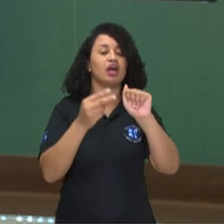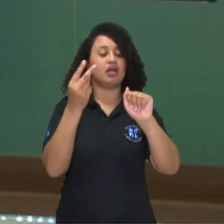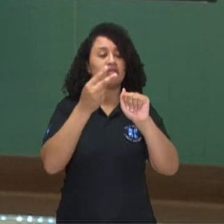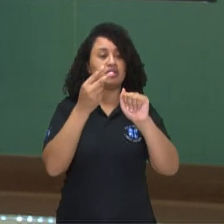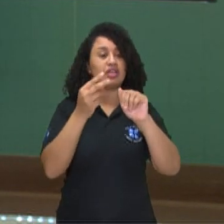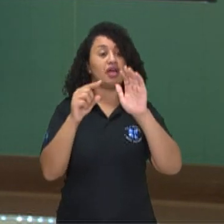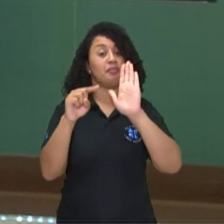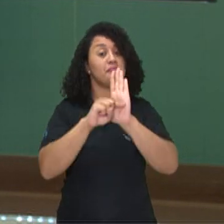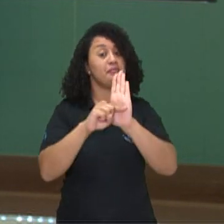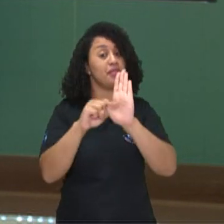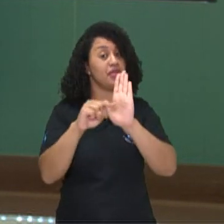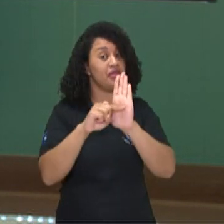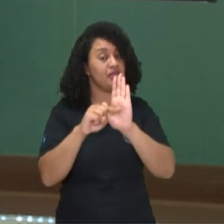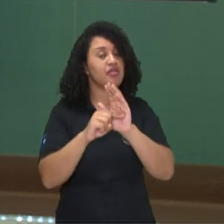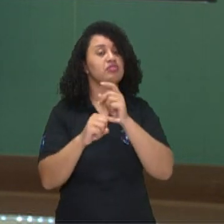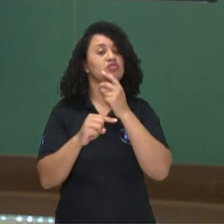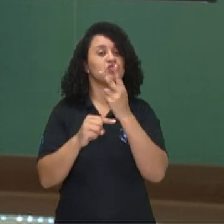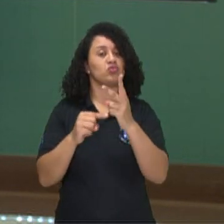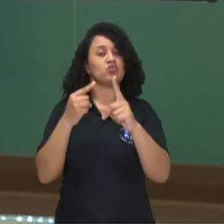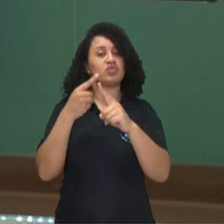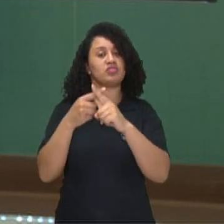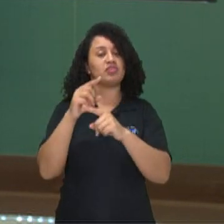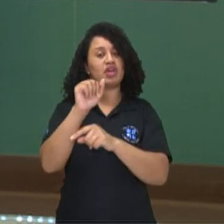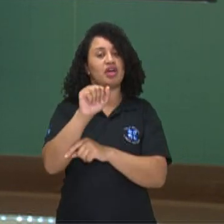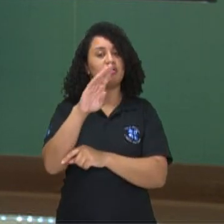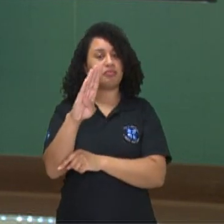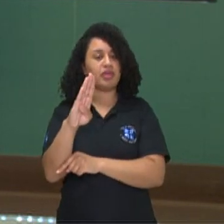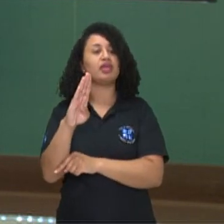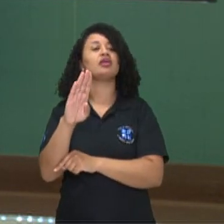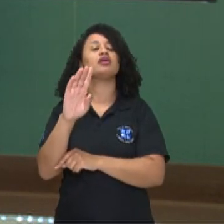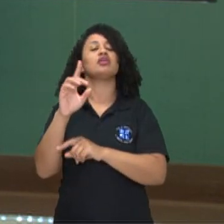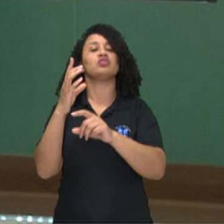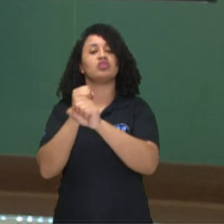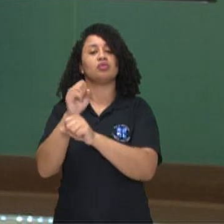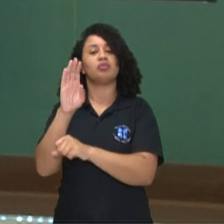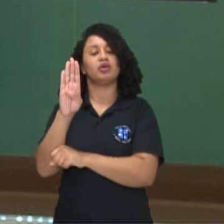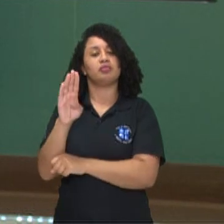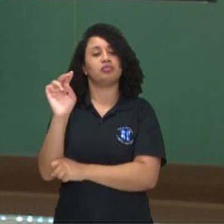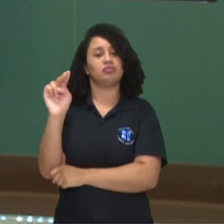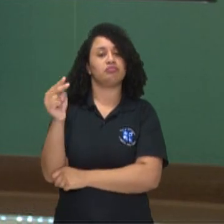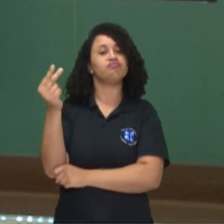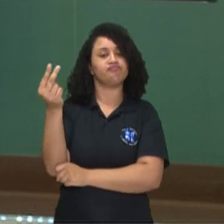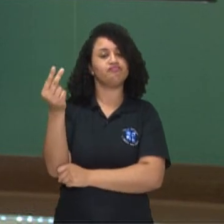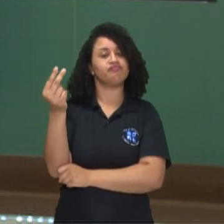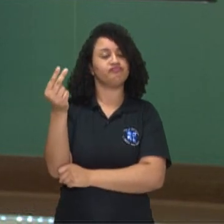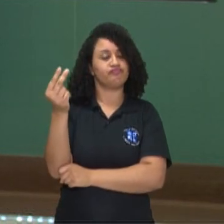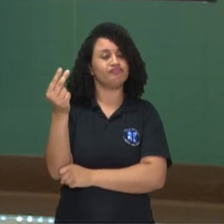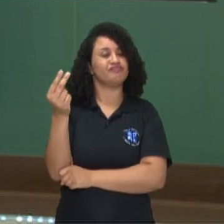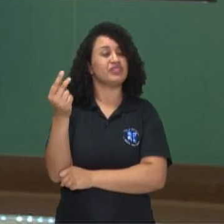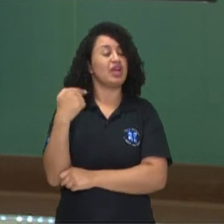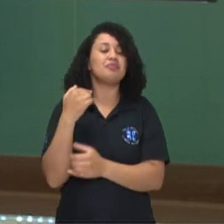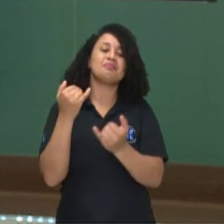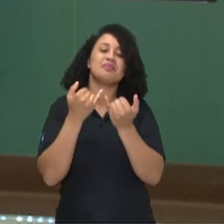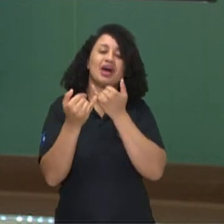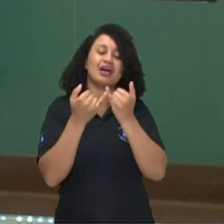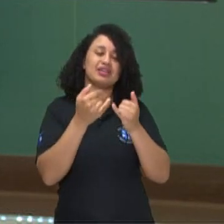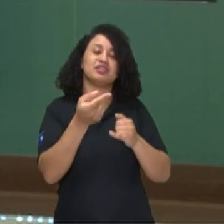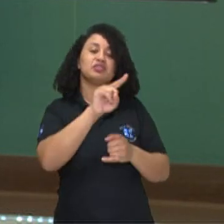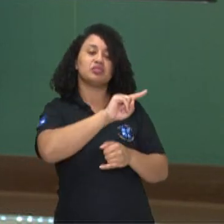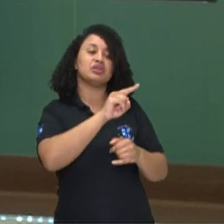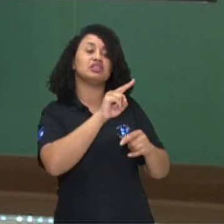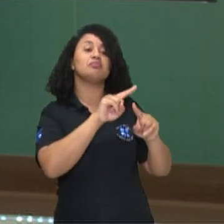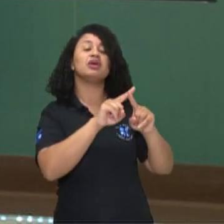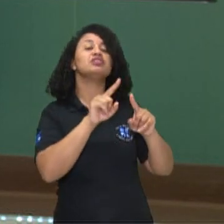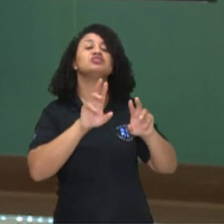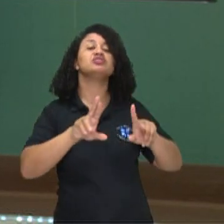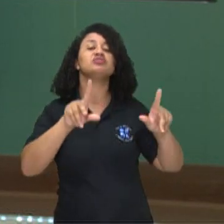primeiro menos 2 vezes o primeiro pelo segundo, mais o quadrado do segundo. É muito parecido com o anterior. A